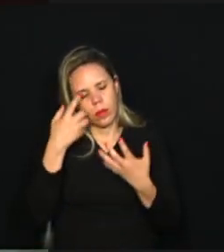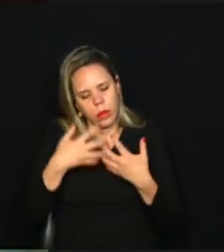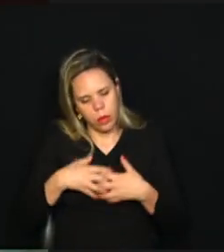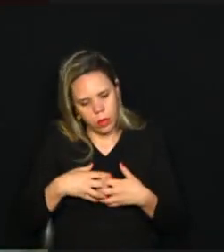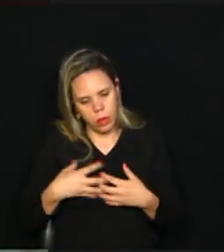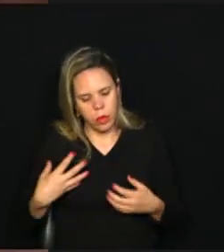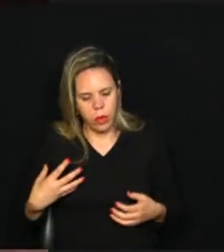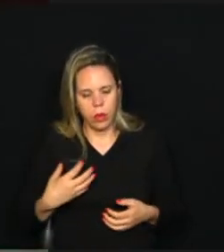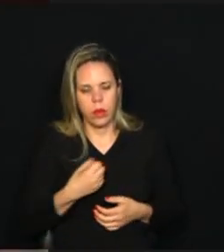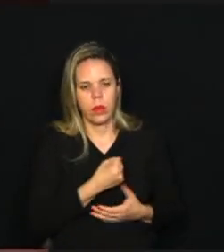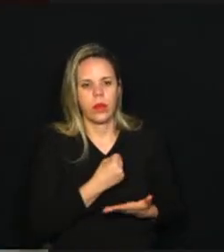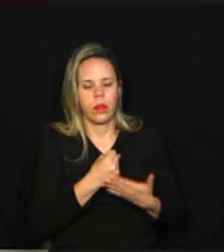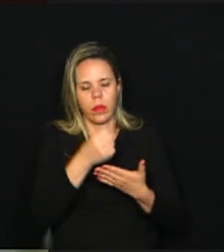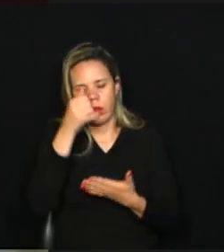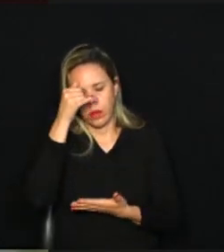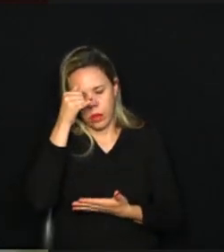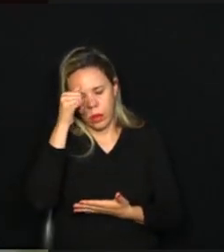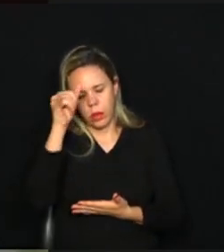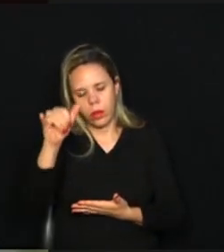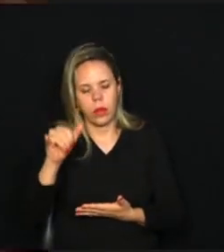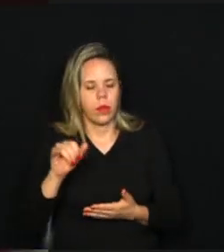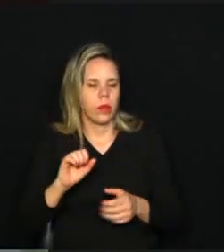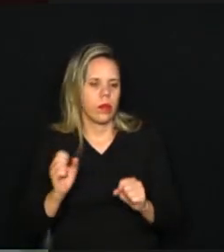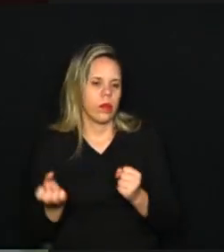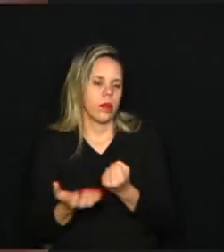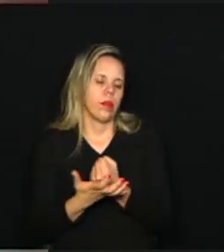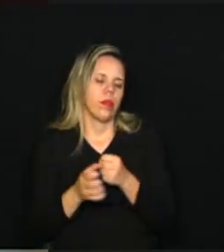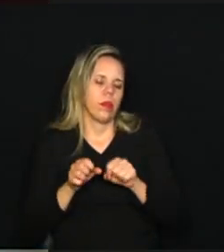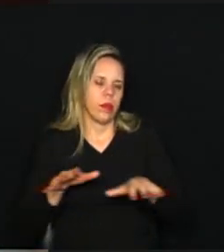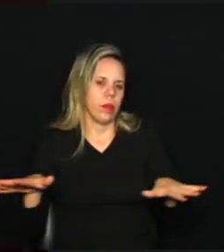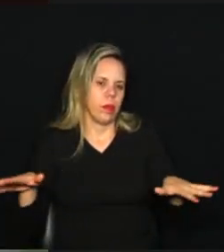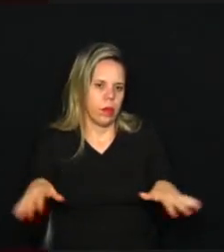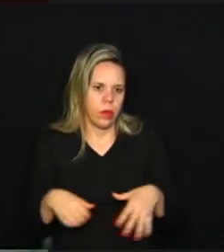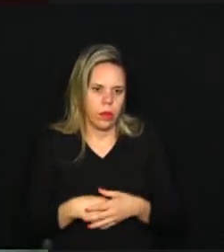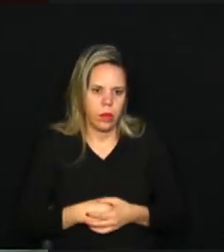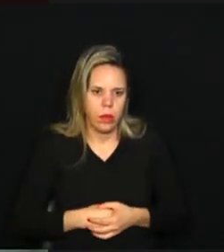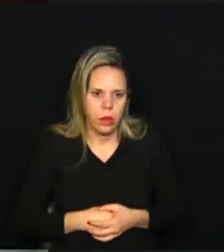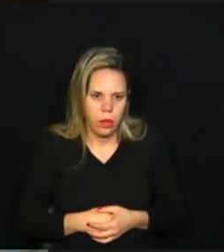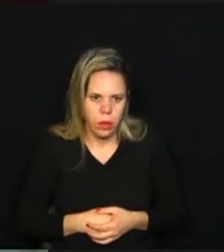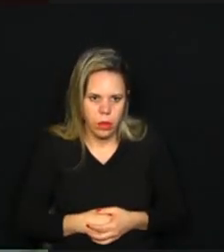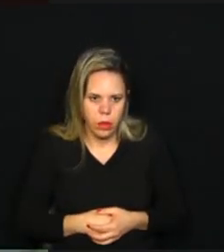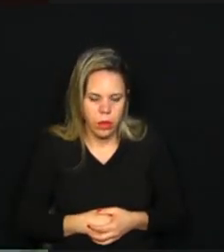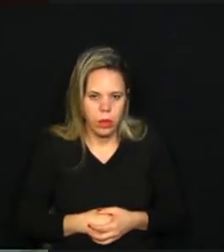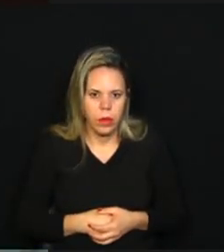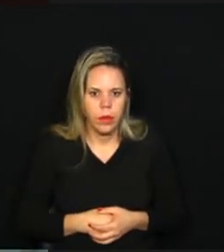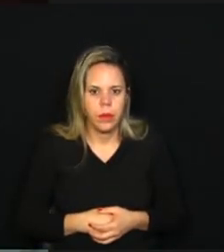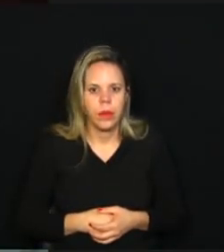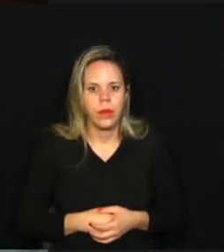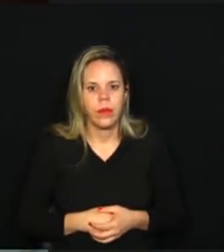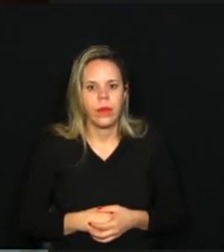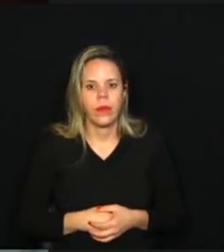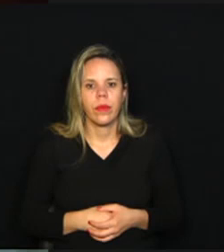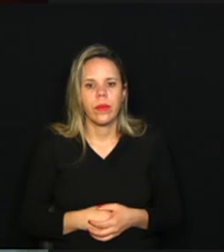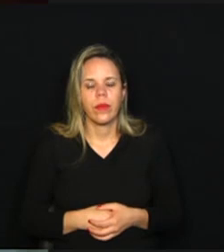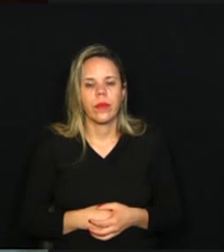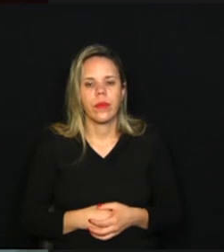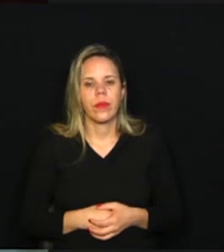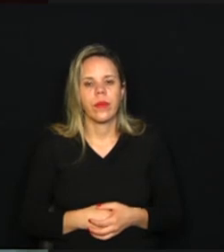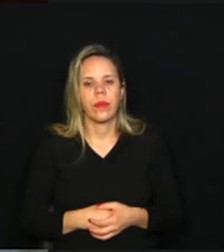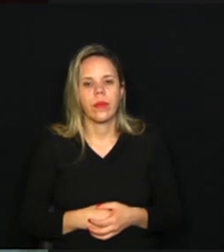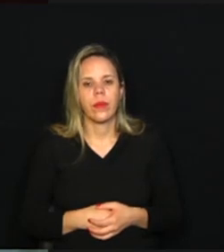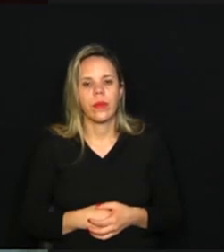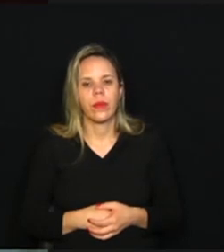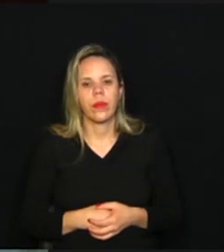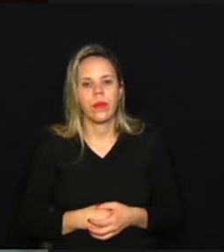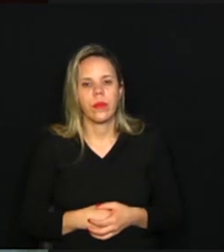as vidas e evitar que esse vírus esteja mais em contato. E também,